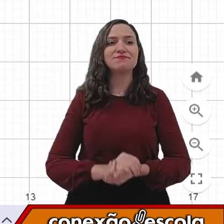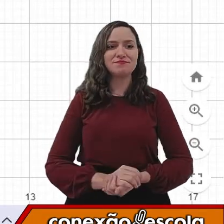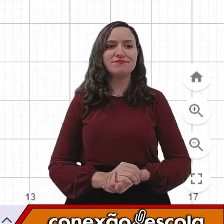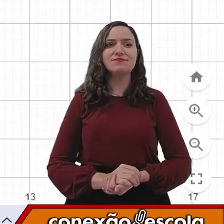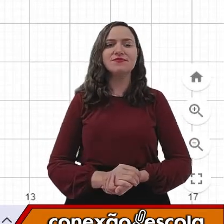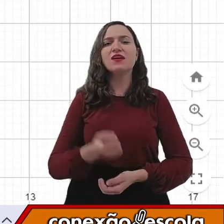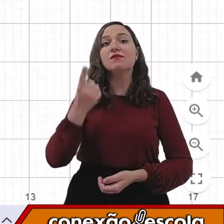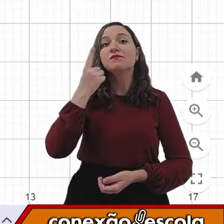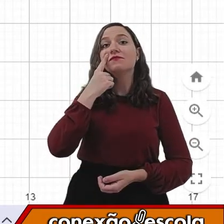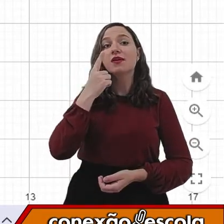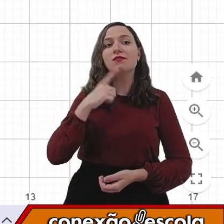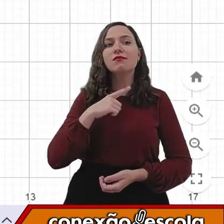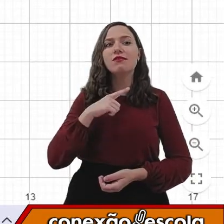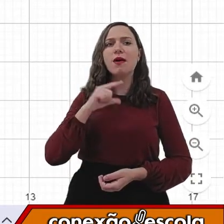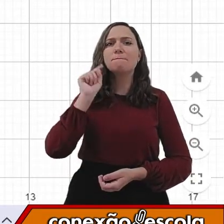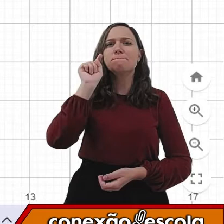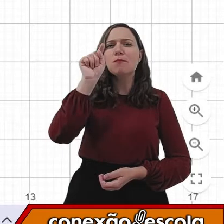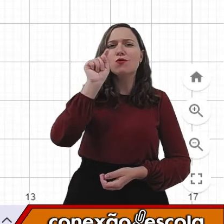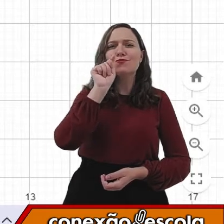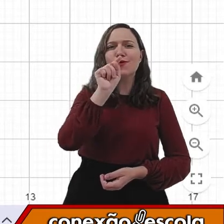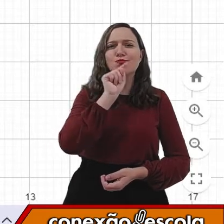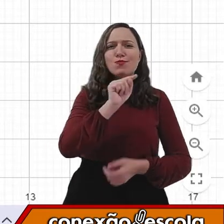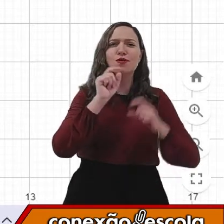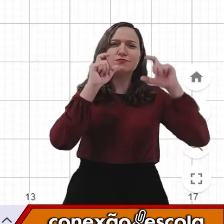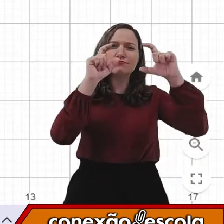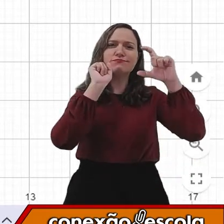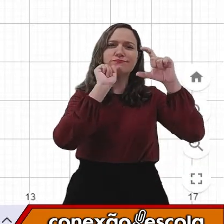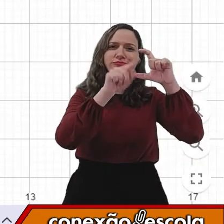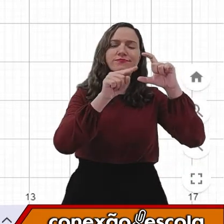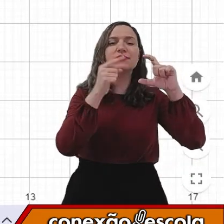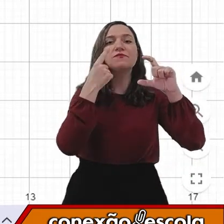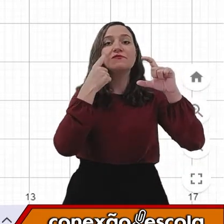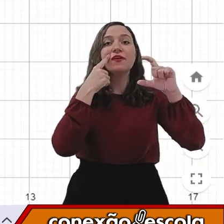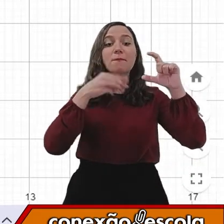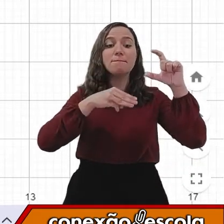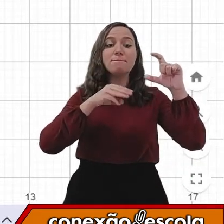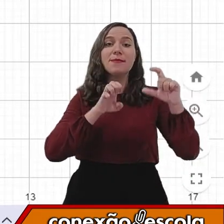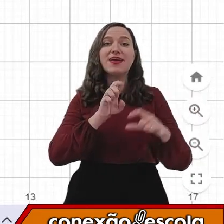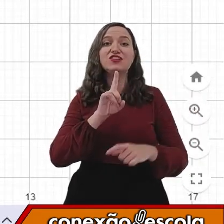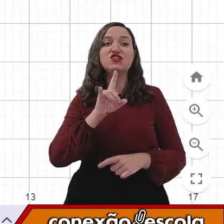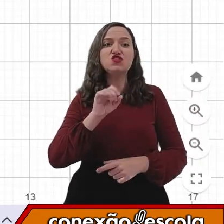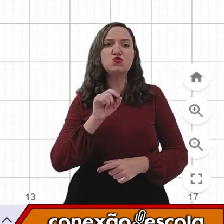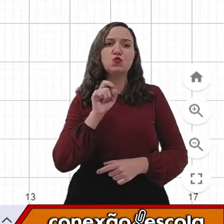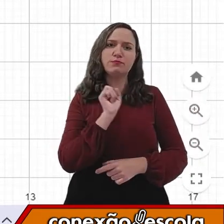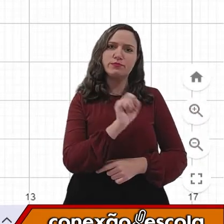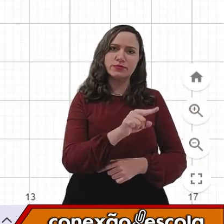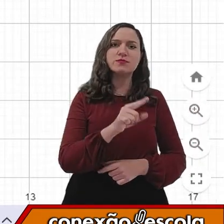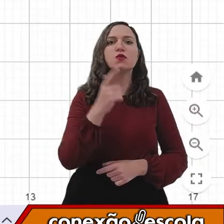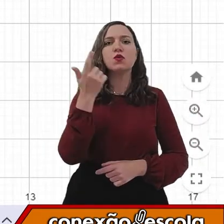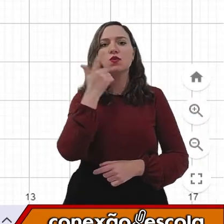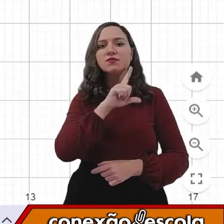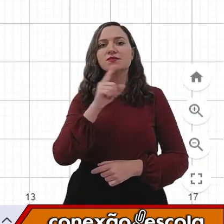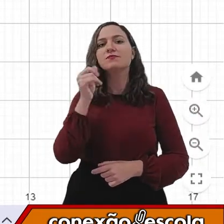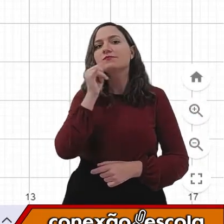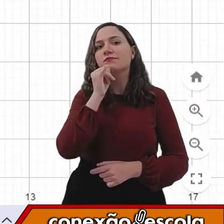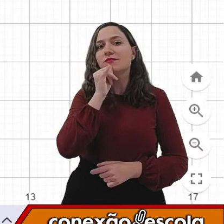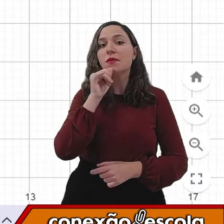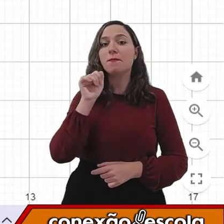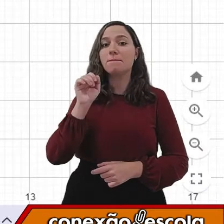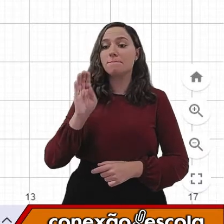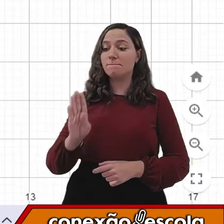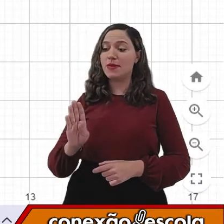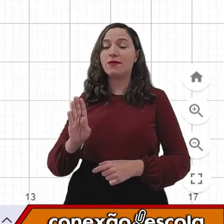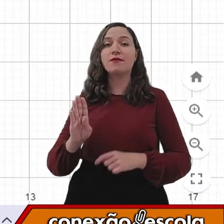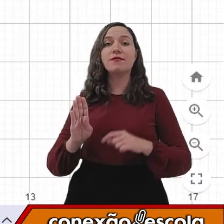dos pontinhos e em ponto médio e selecionar o lado BC. Quando